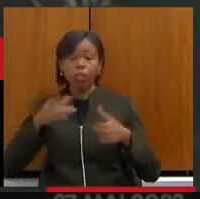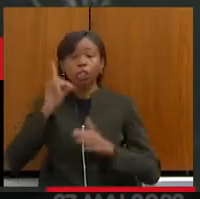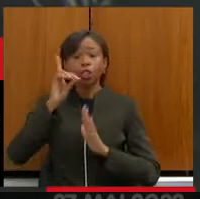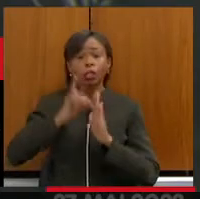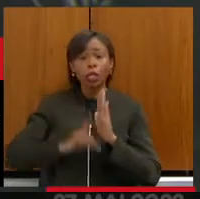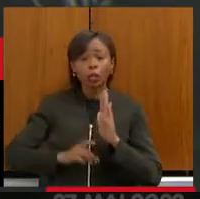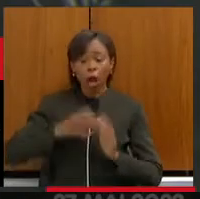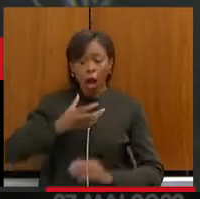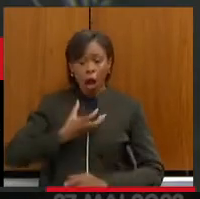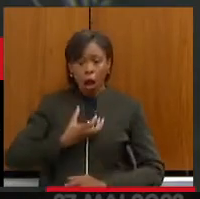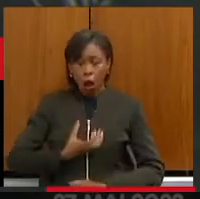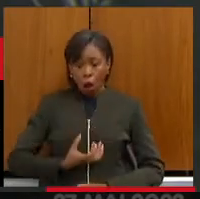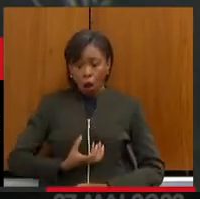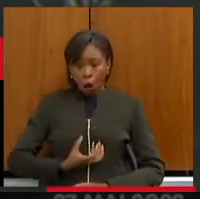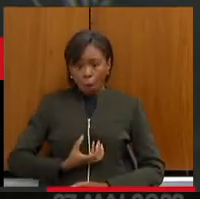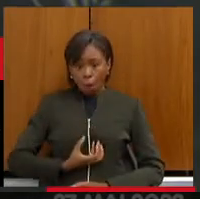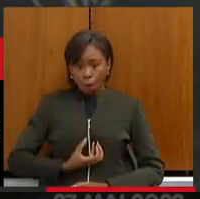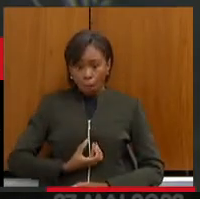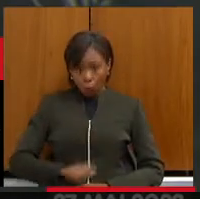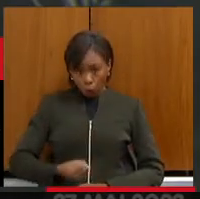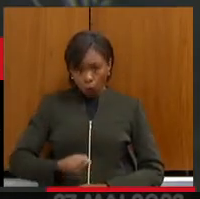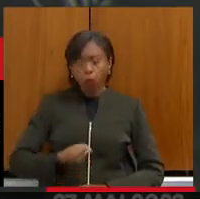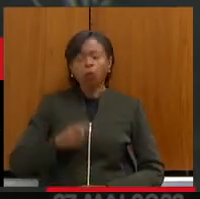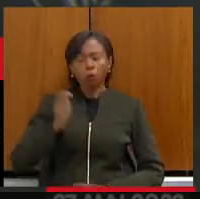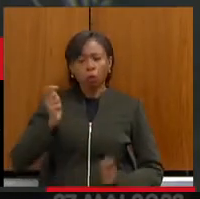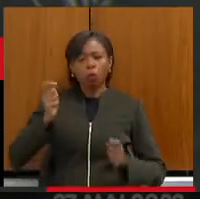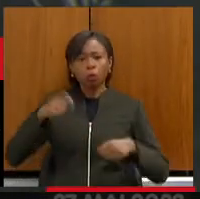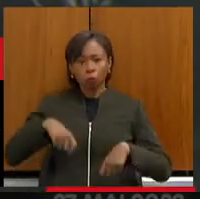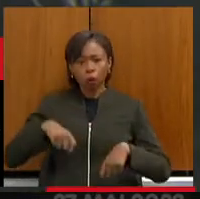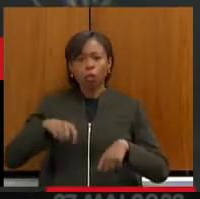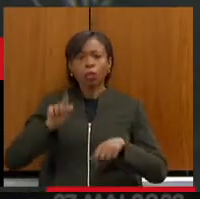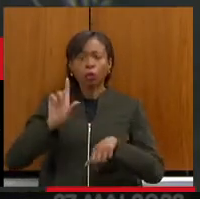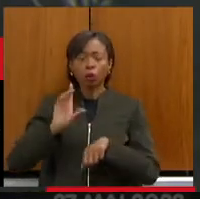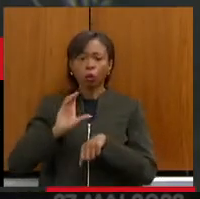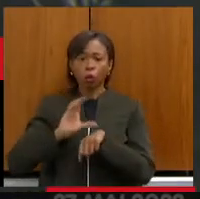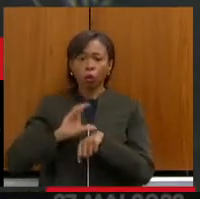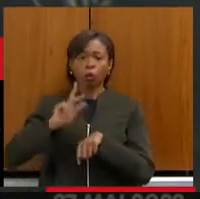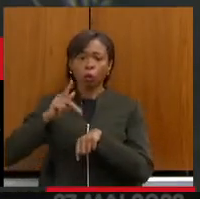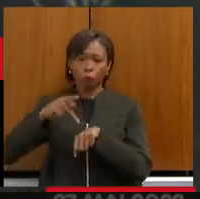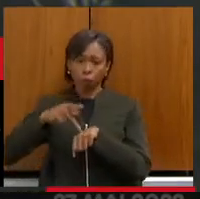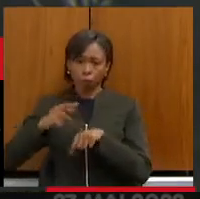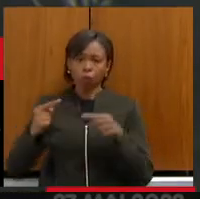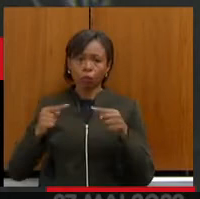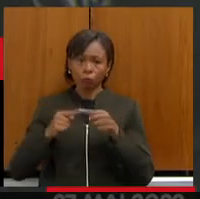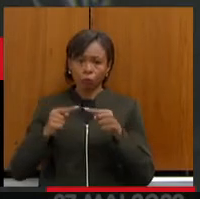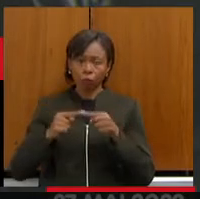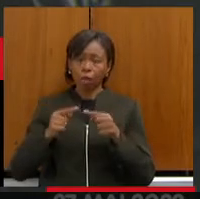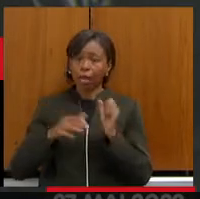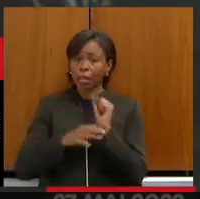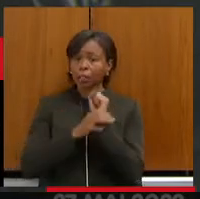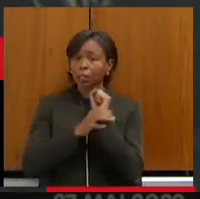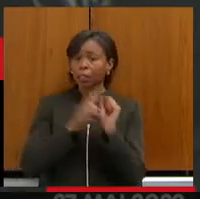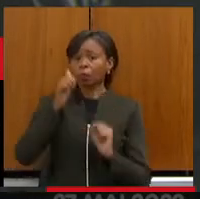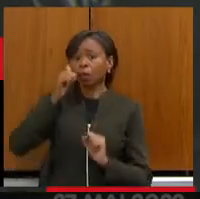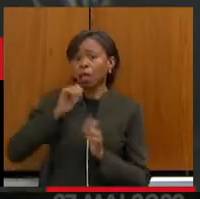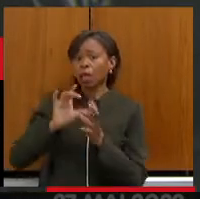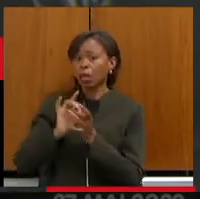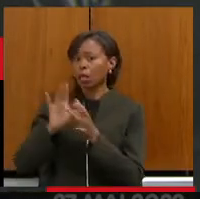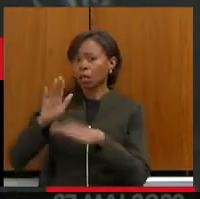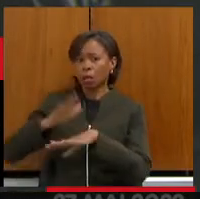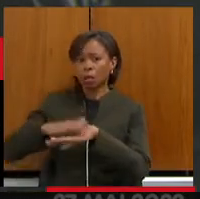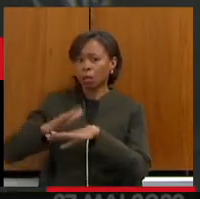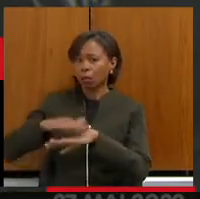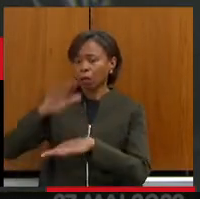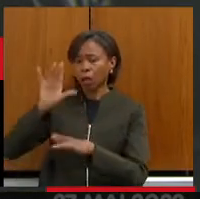pelo código penal sendo aspecto Central na promoção da emancipação feminina de modo a garantir as mulheres liberdade para decidir sobre